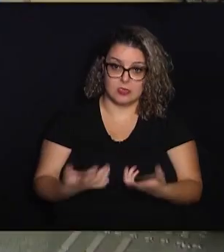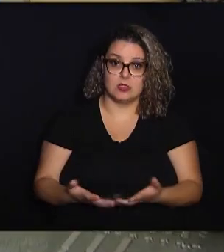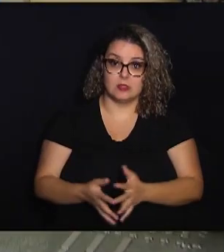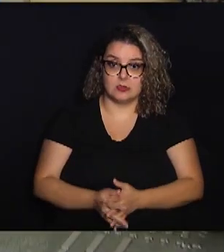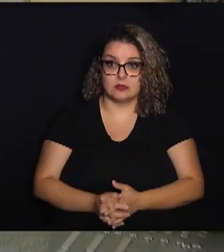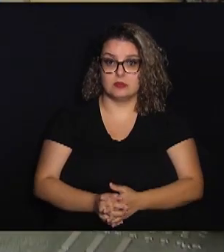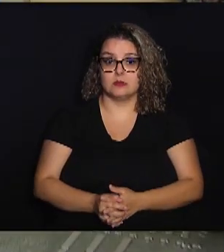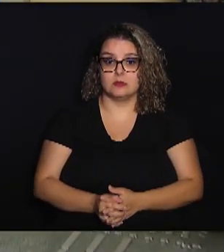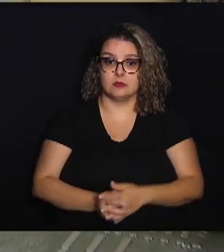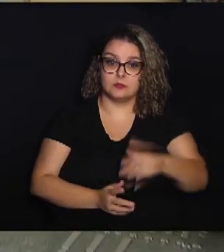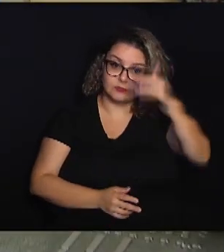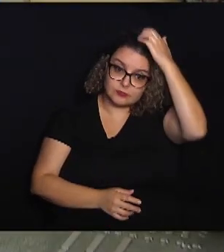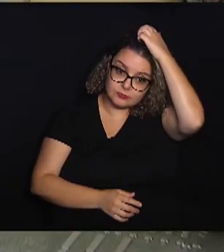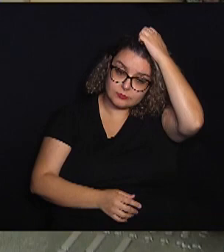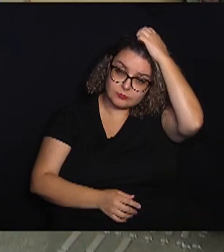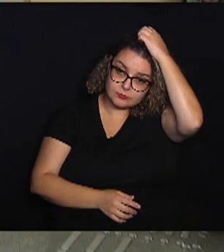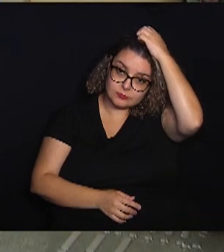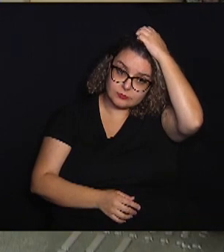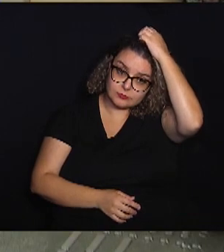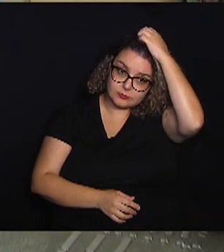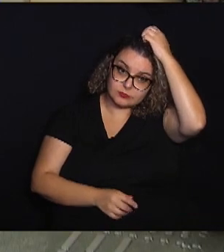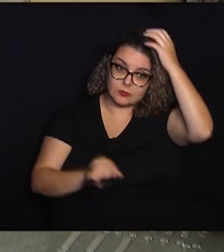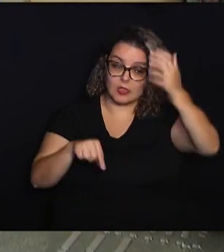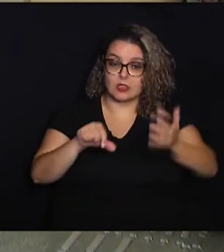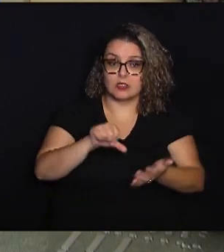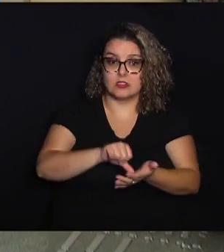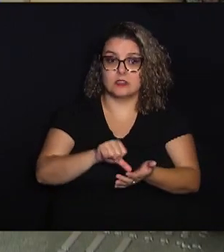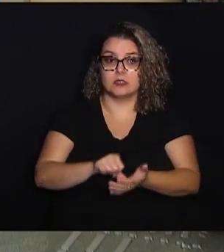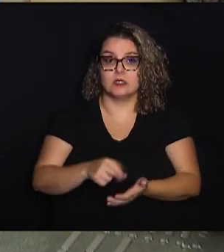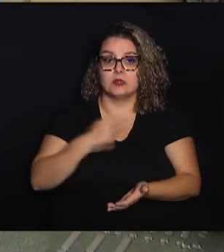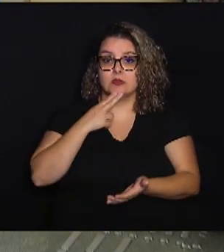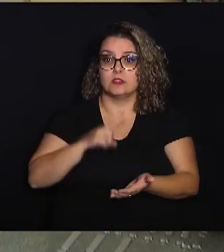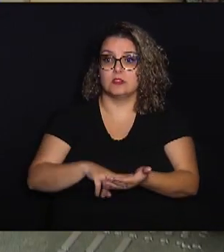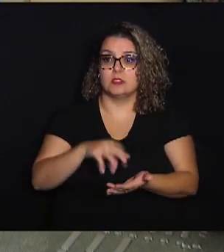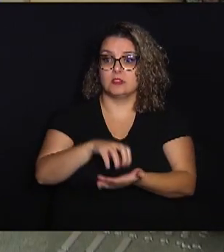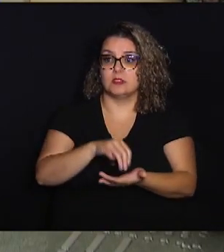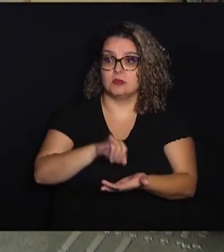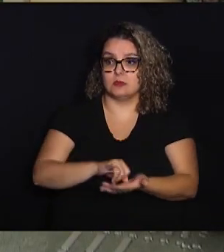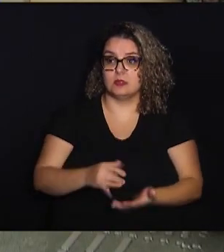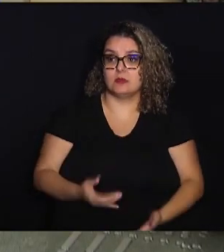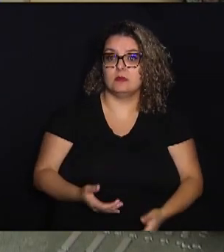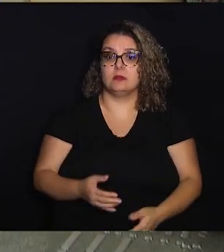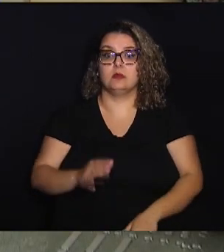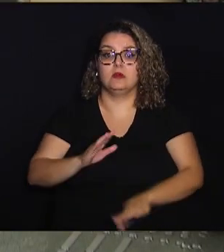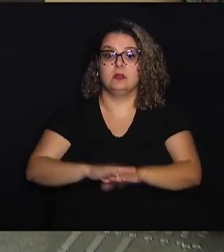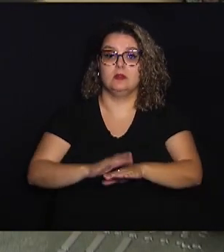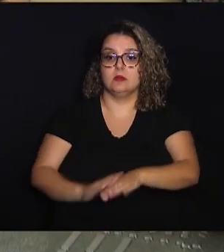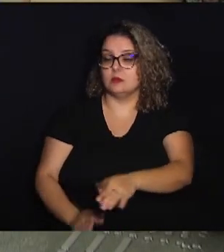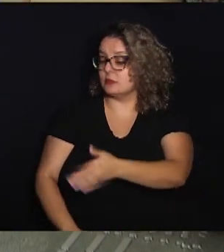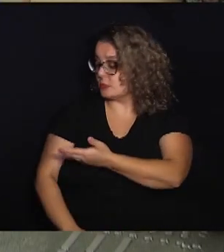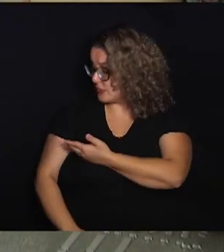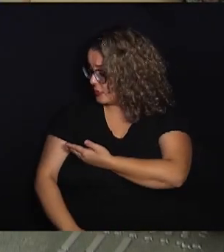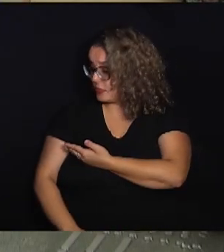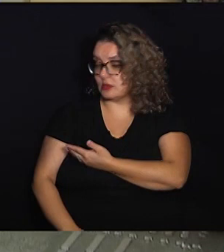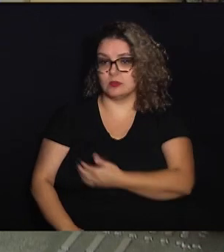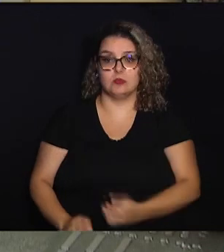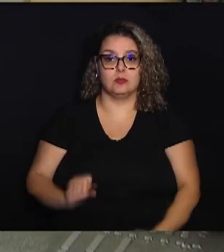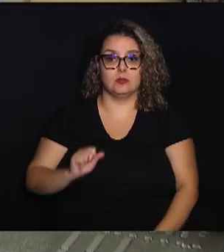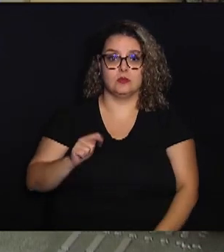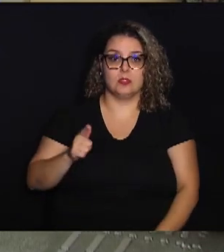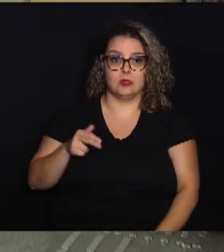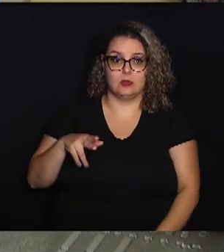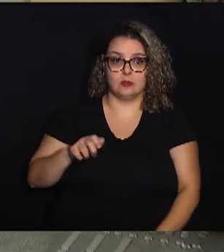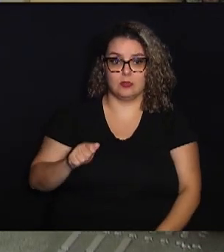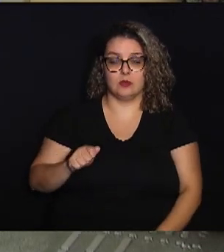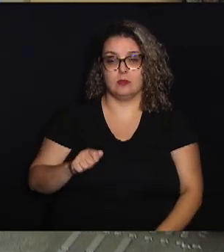recebendo. Aqui na sede dos Correios, na região central de Campinas, as doações são colocadas nesse espaço aqui, no saguão principal.